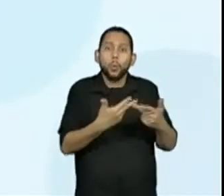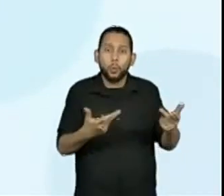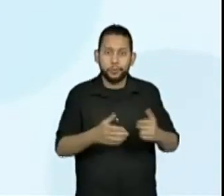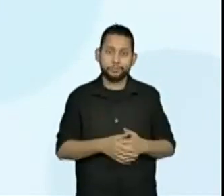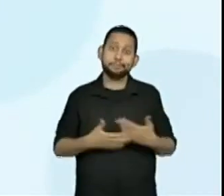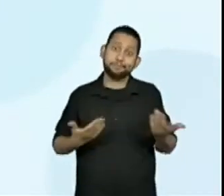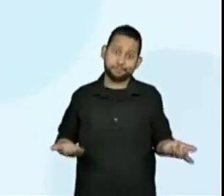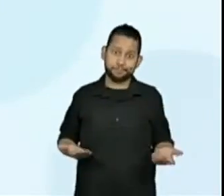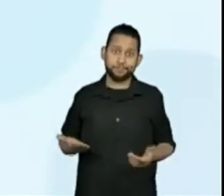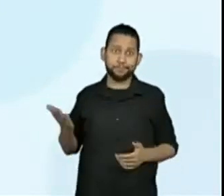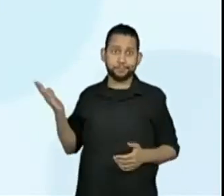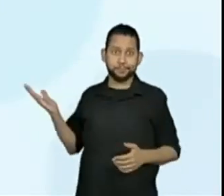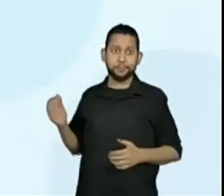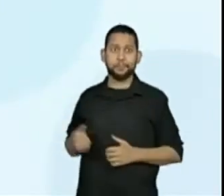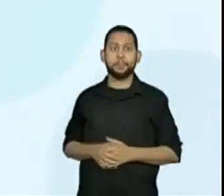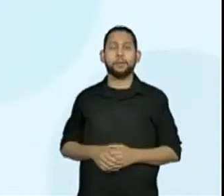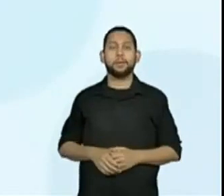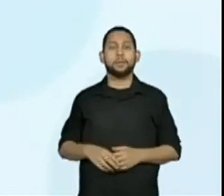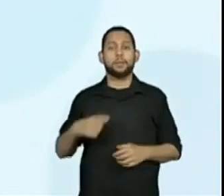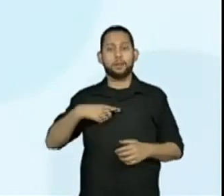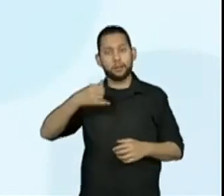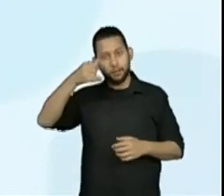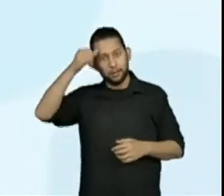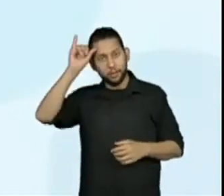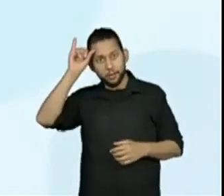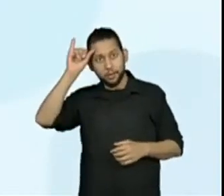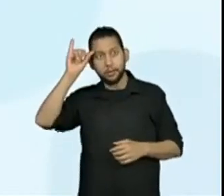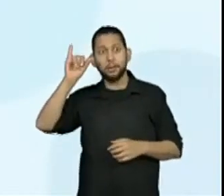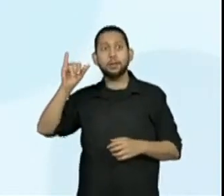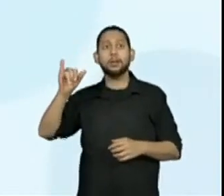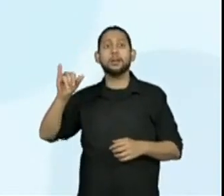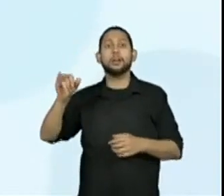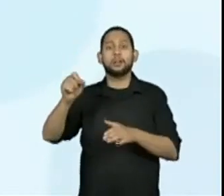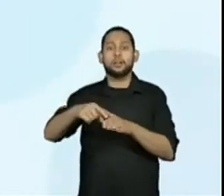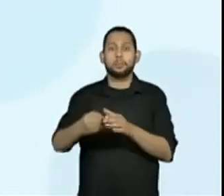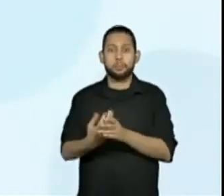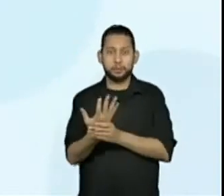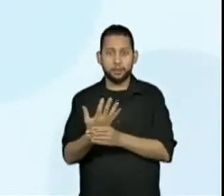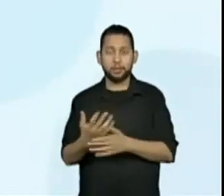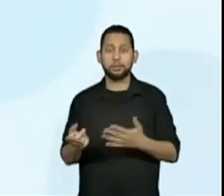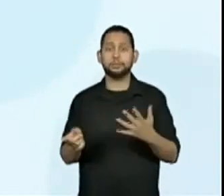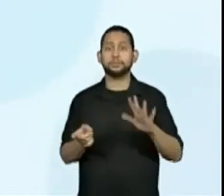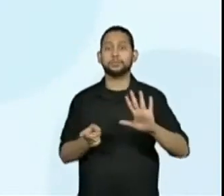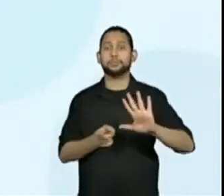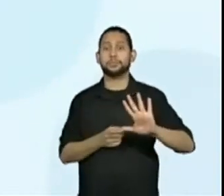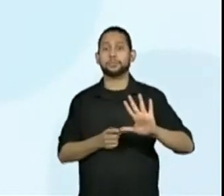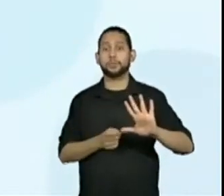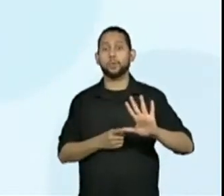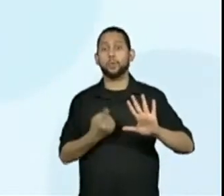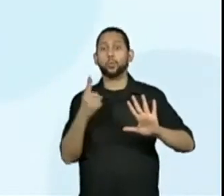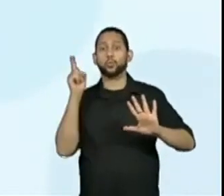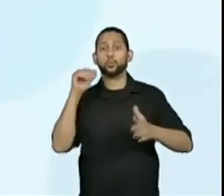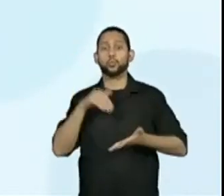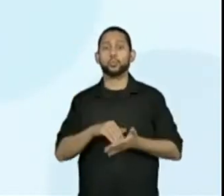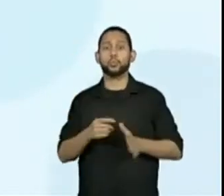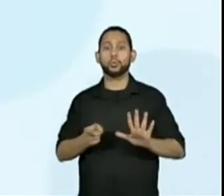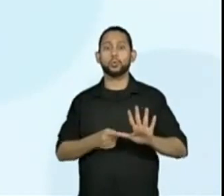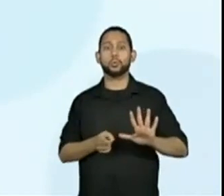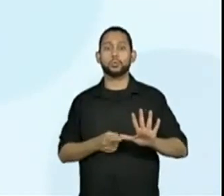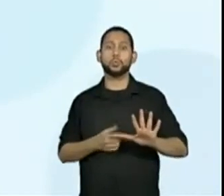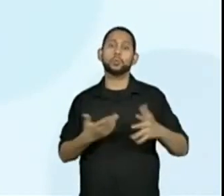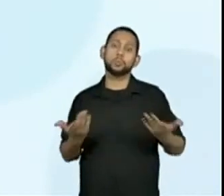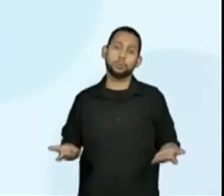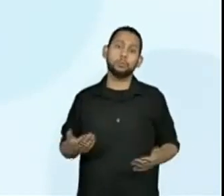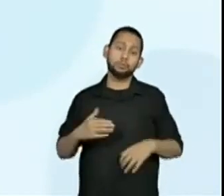e pecuária. E, por fim, vou registrar